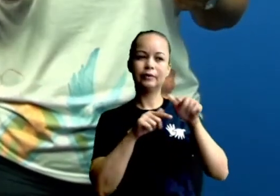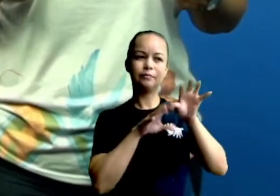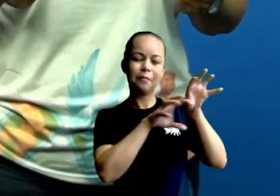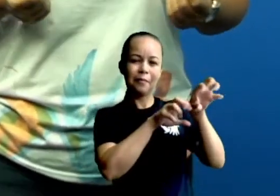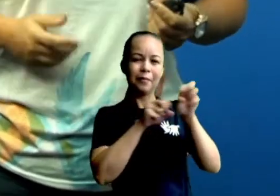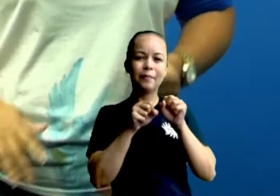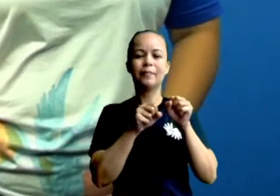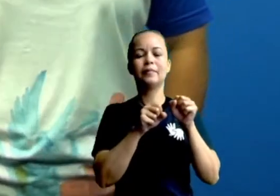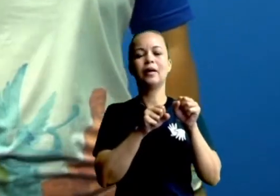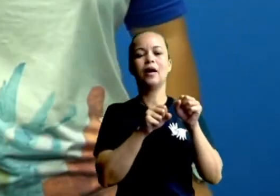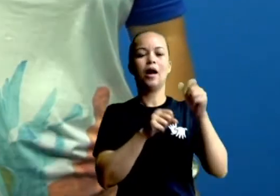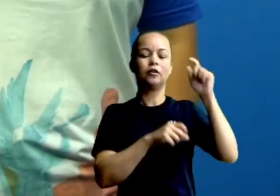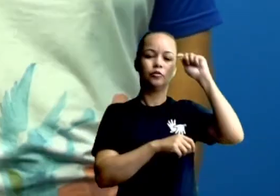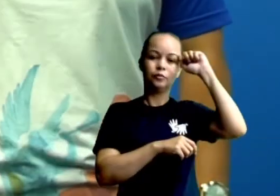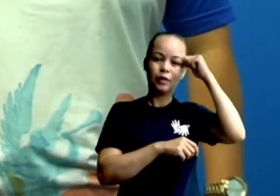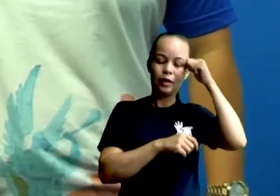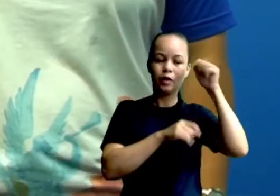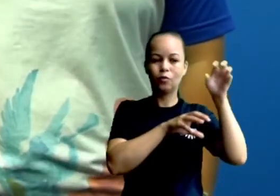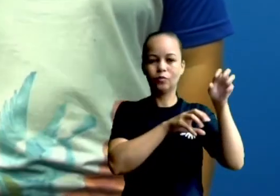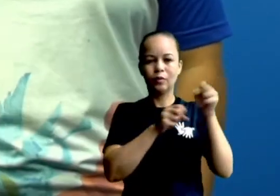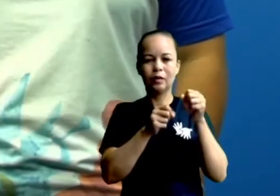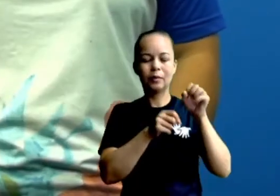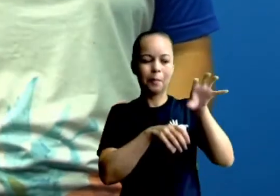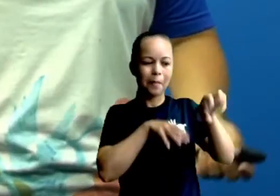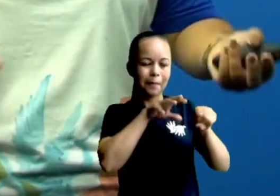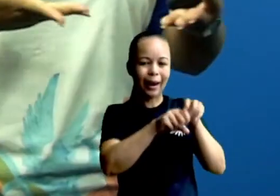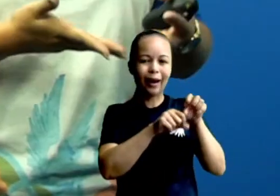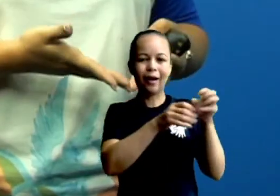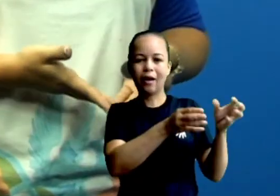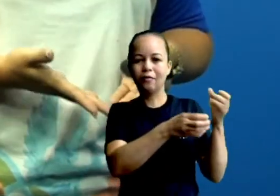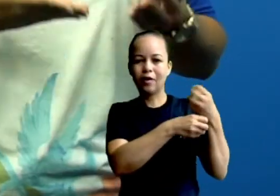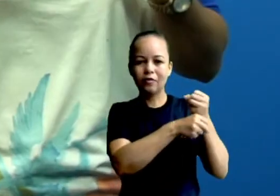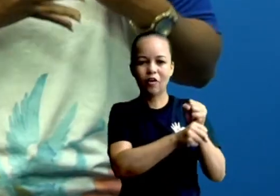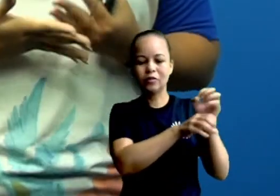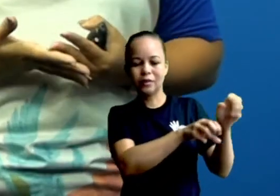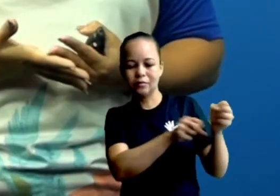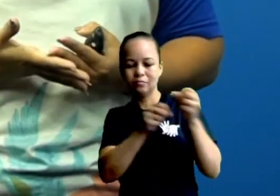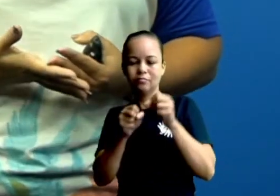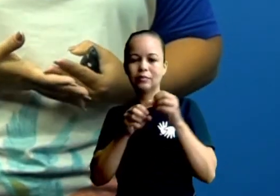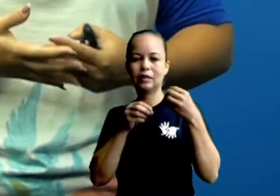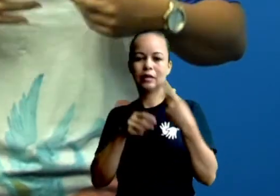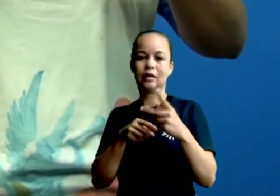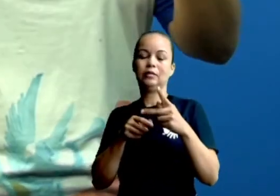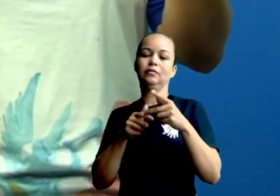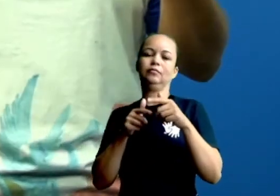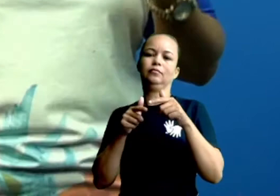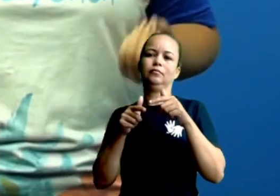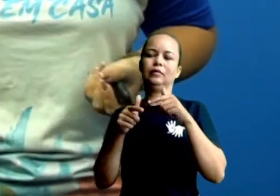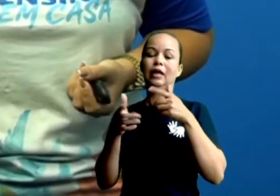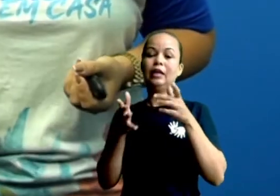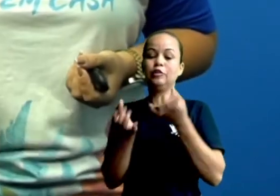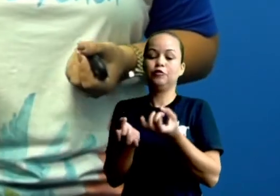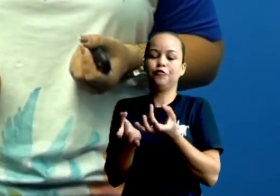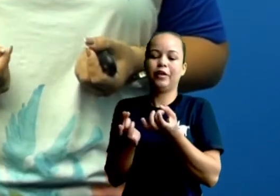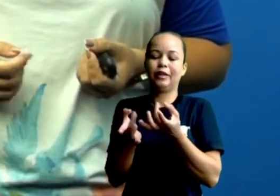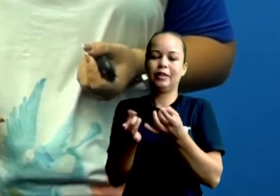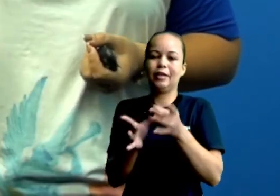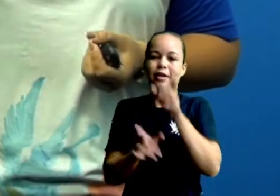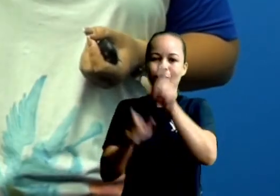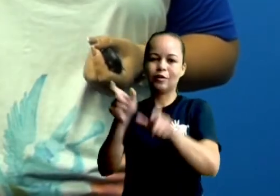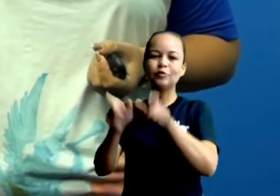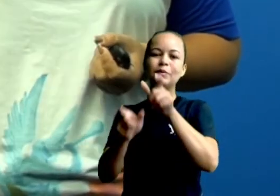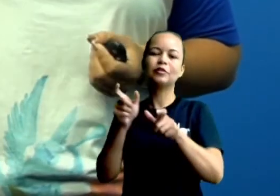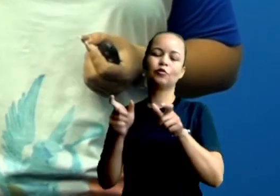muito lucrativo. Os portugueses iam lá, capturavam os negros, traziam para cá e quando chegavam aqui, eles vendiam essas